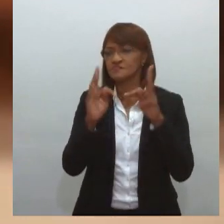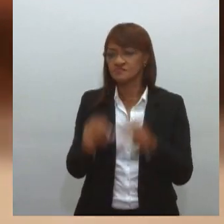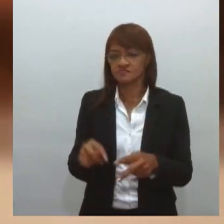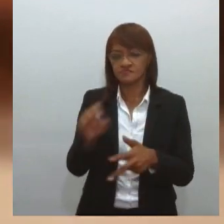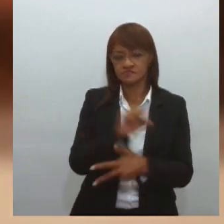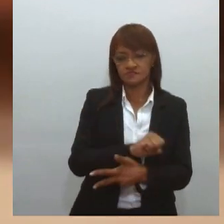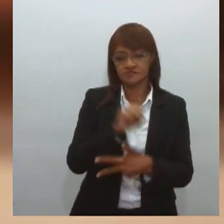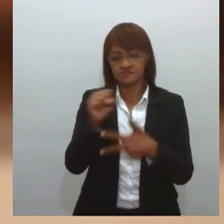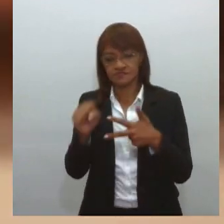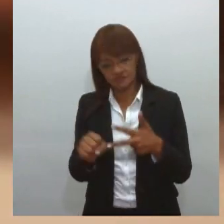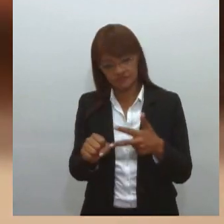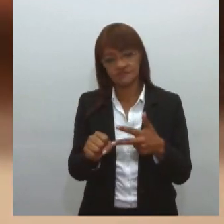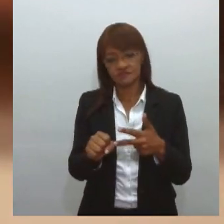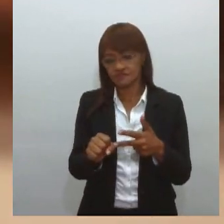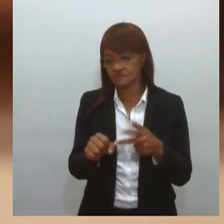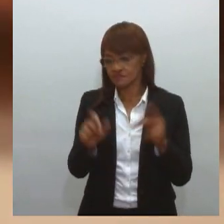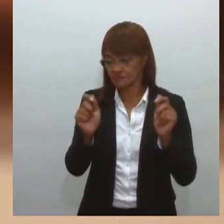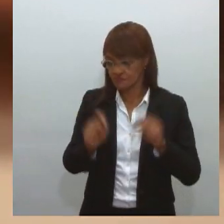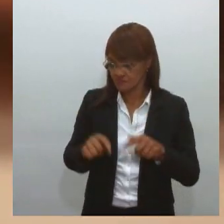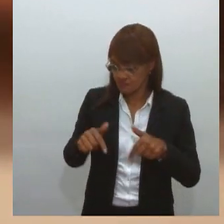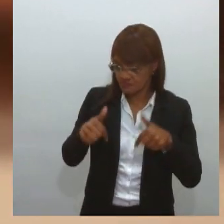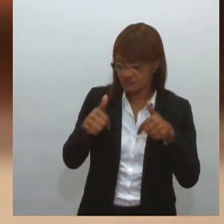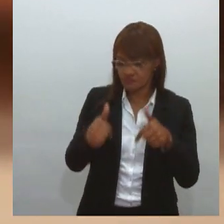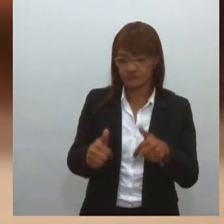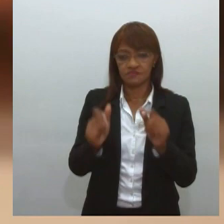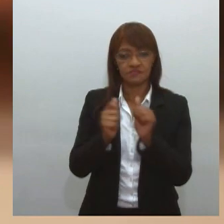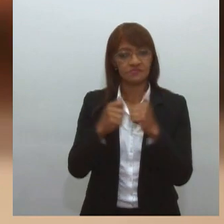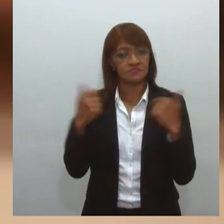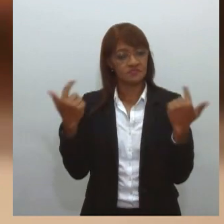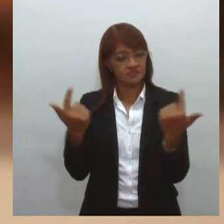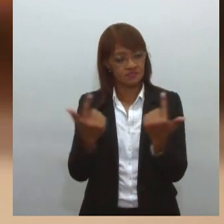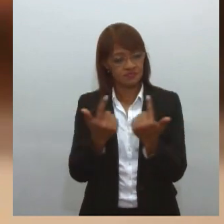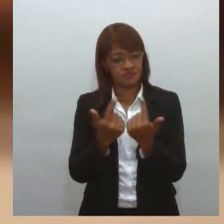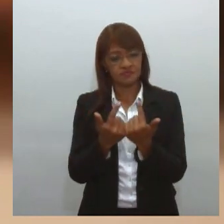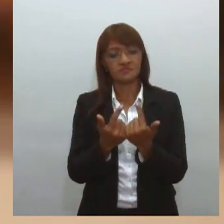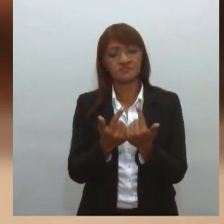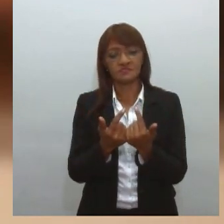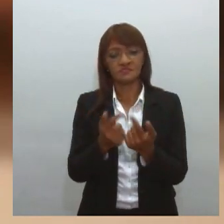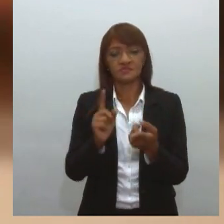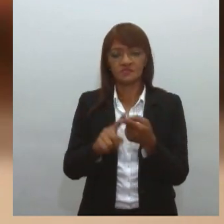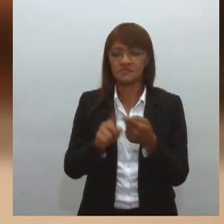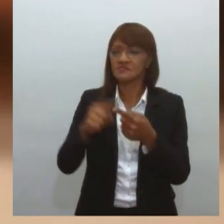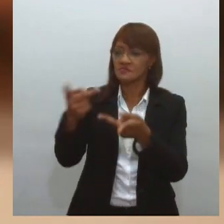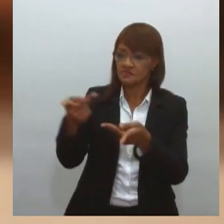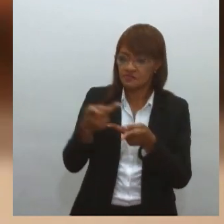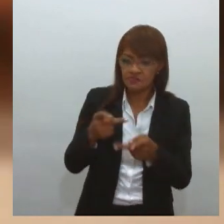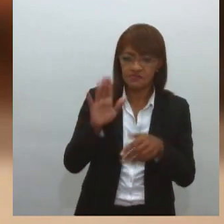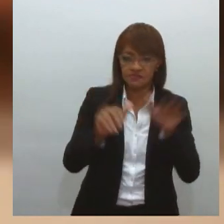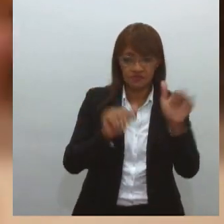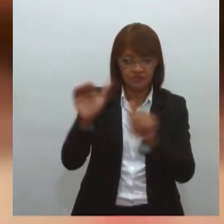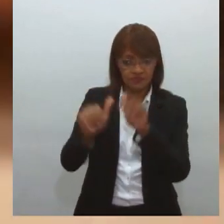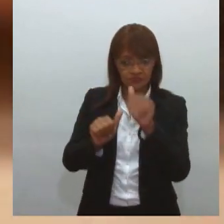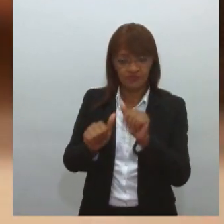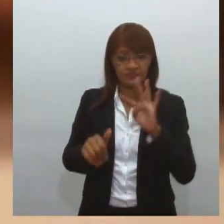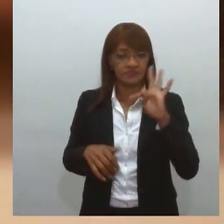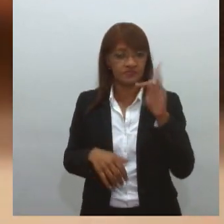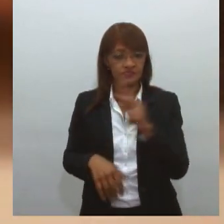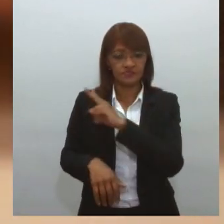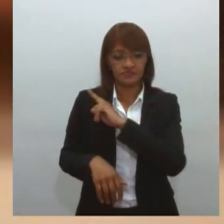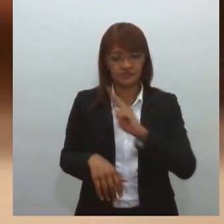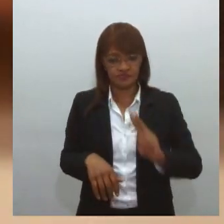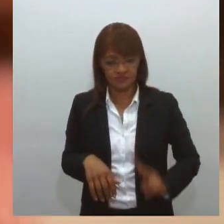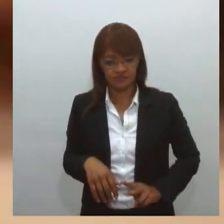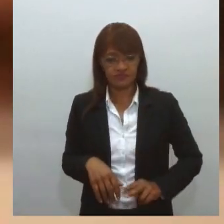instâncias, através das assembleias legislativas, que chama e convida todas as vereadoras, as prefeitas